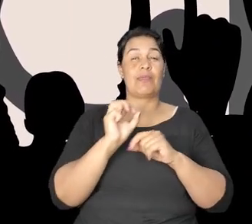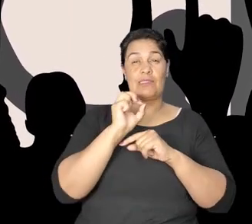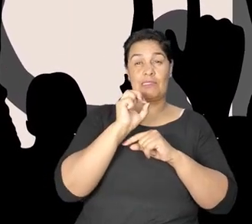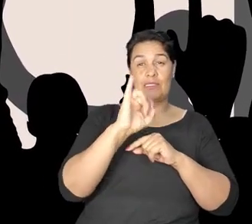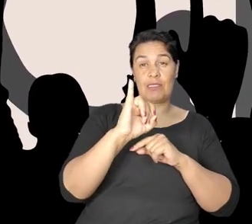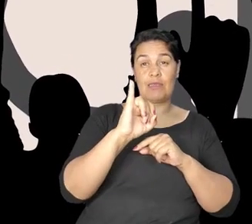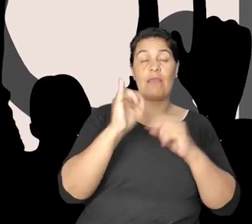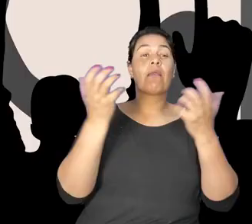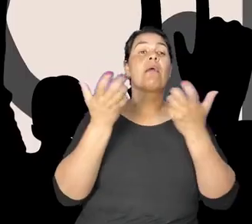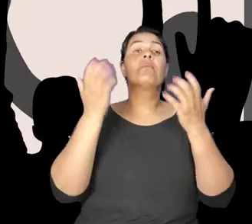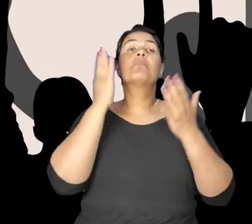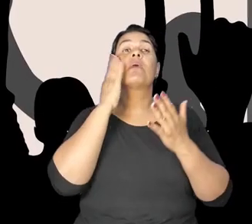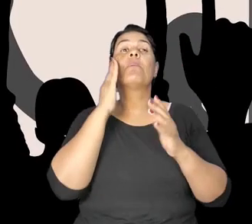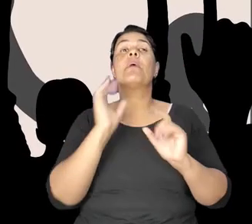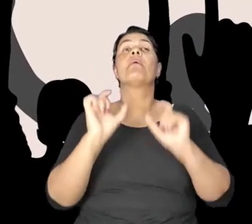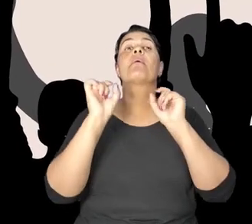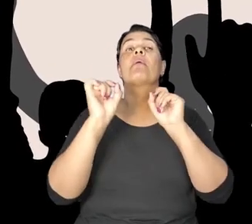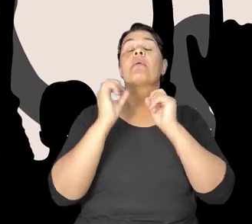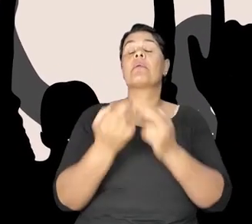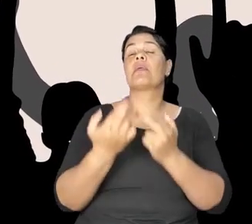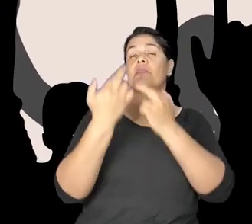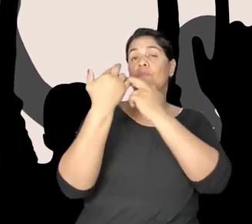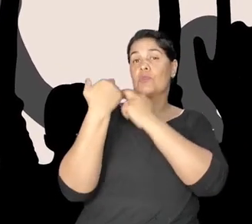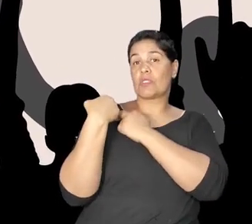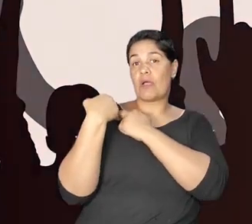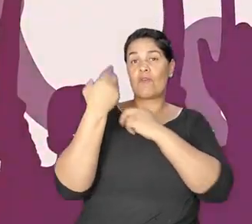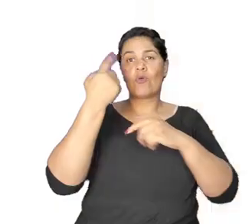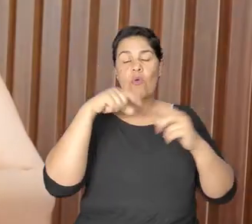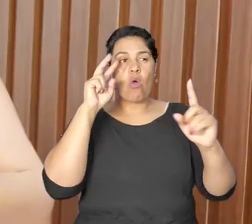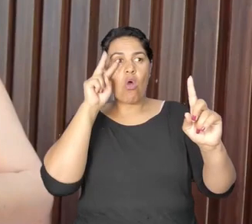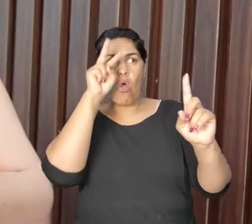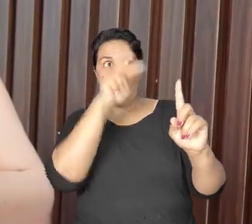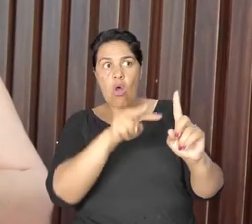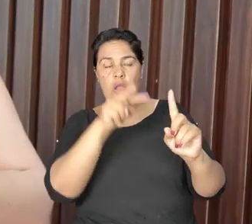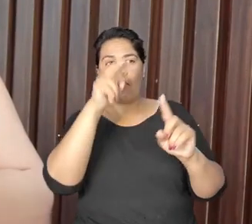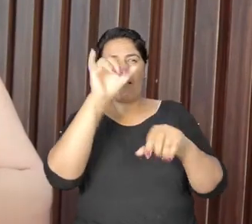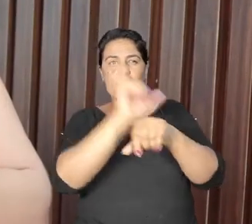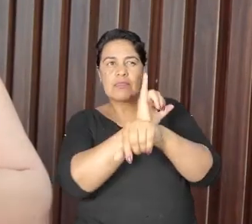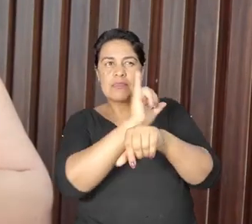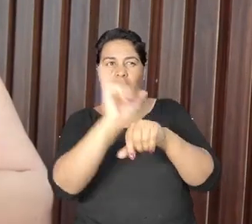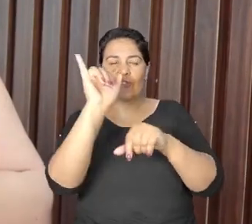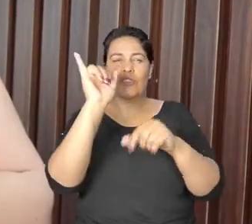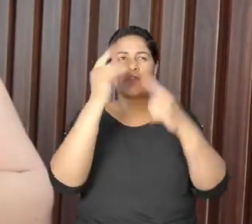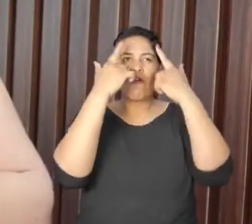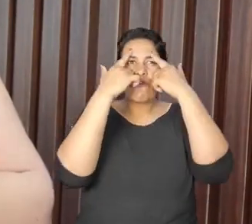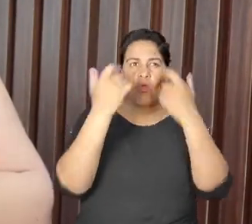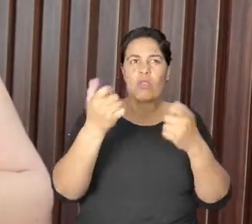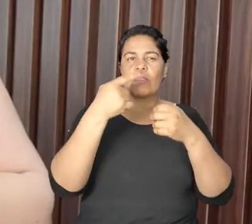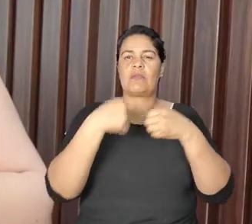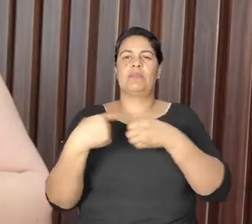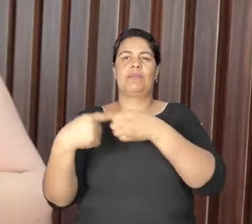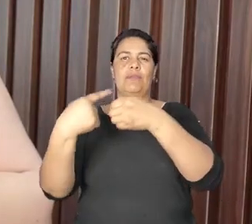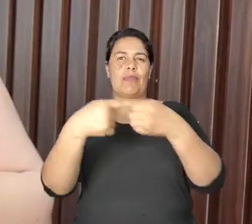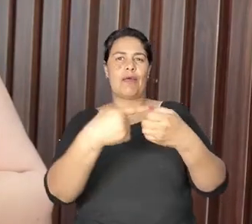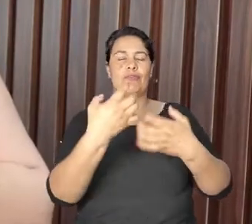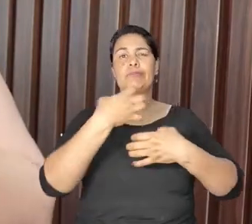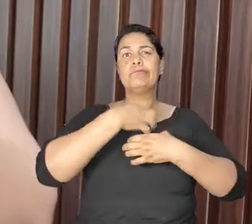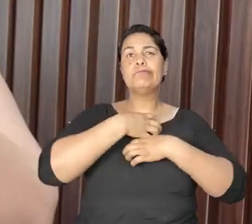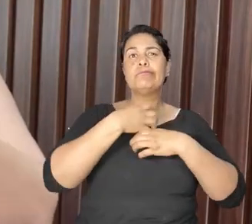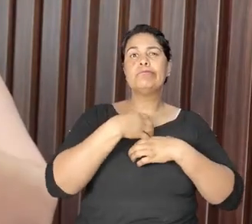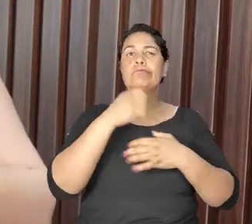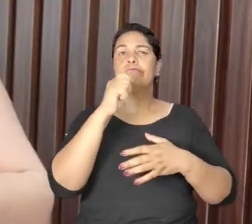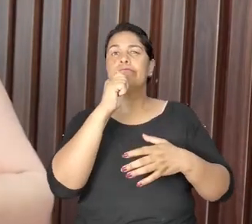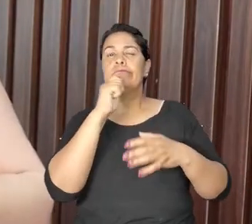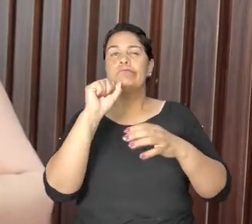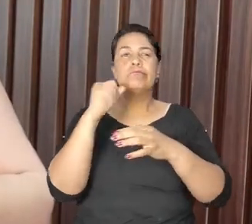principalmente quando, em meio à pauta de responsabilização, adentra a estatística relacionada à violência urbana,